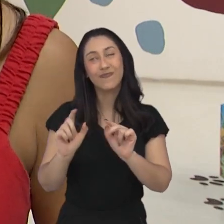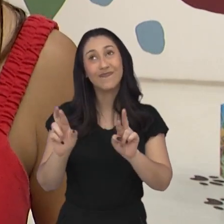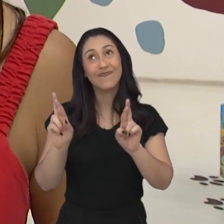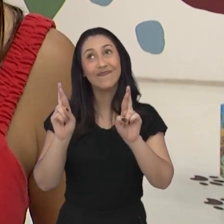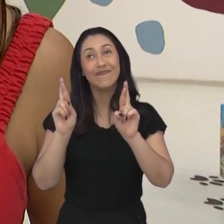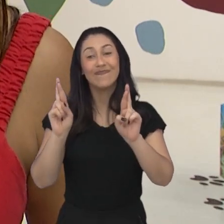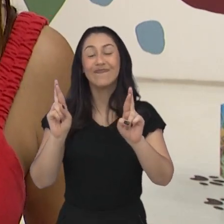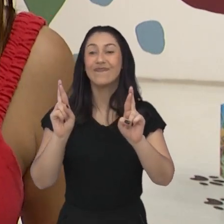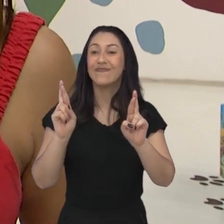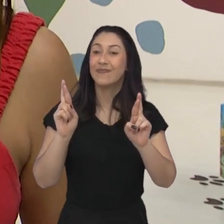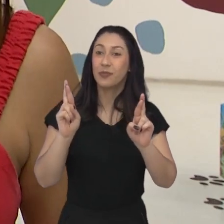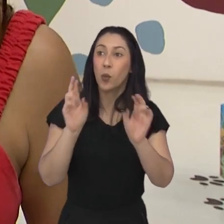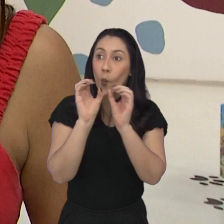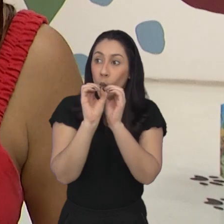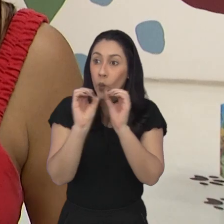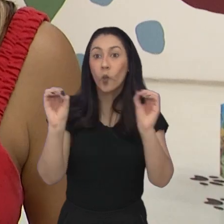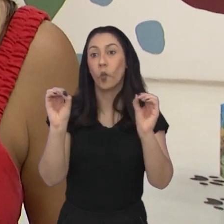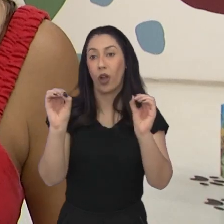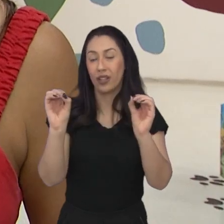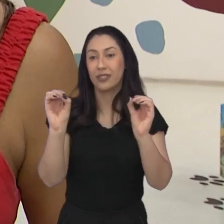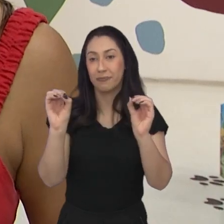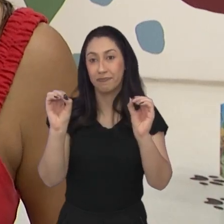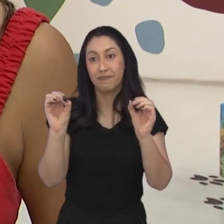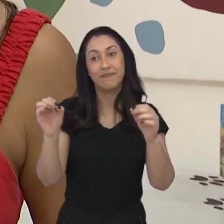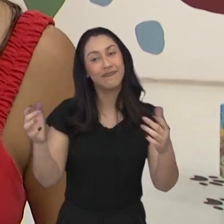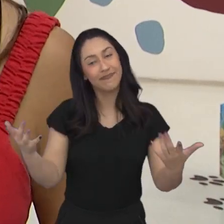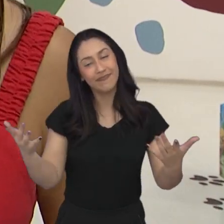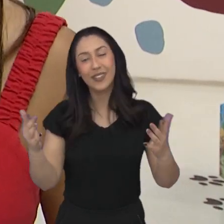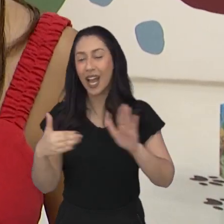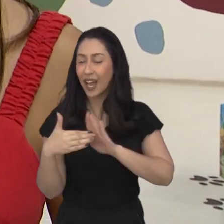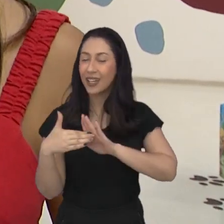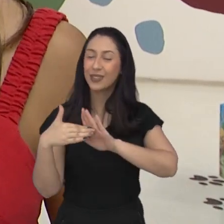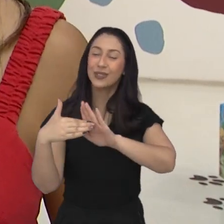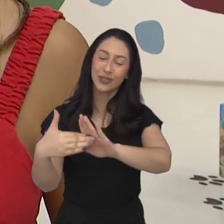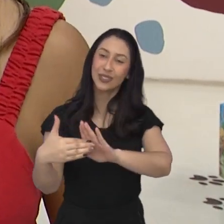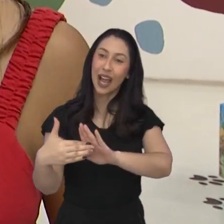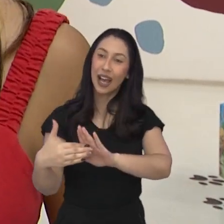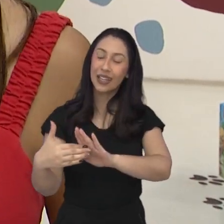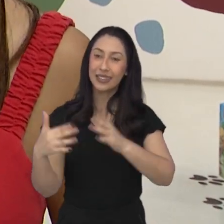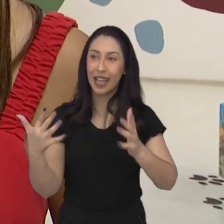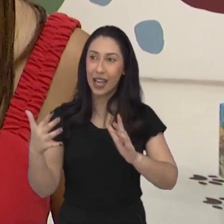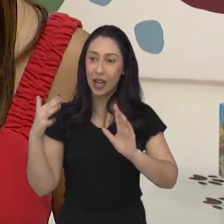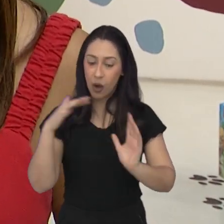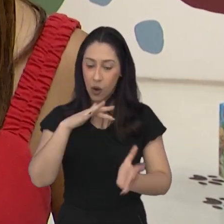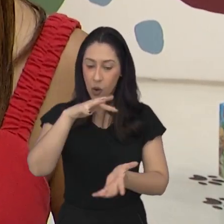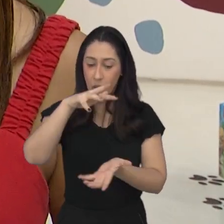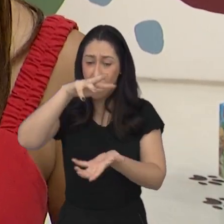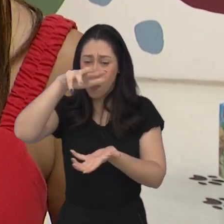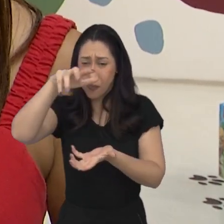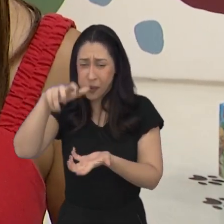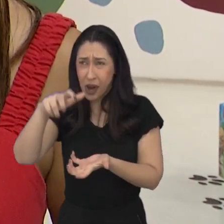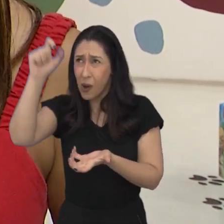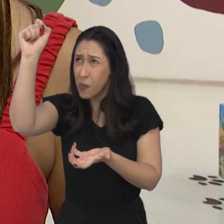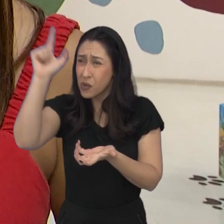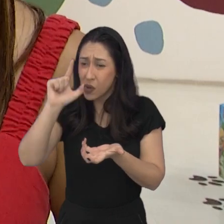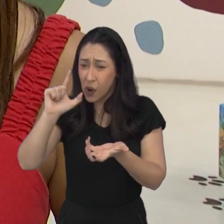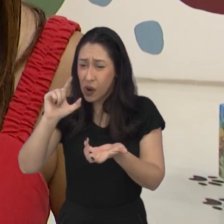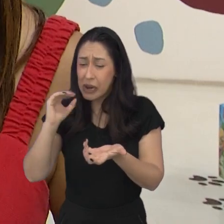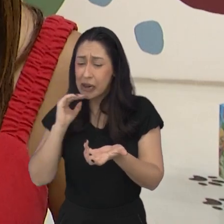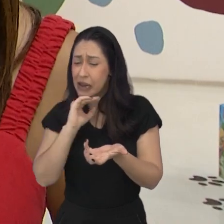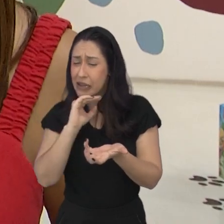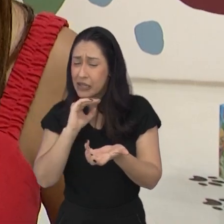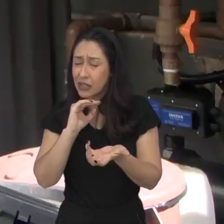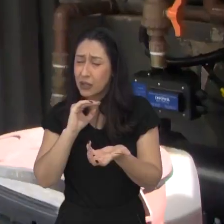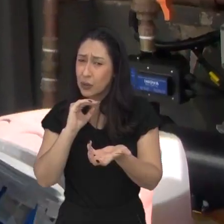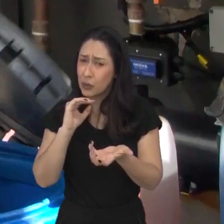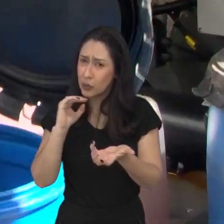gente espera, que é zerar as emissões de carbono e contribuir para os efeitos já percebidos por todos nós da